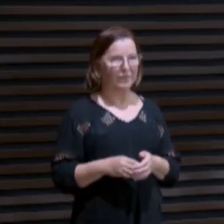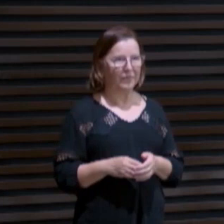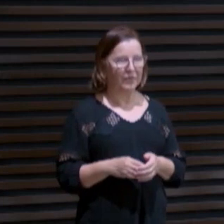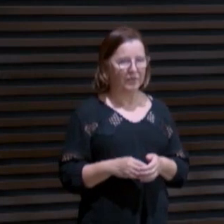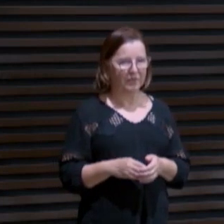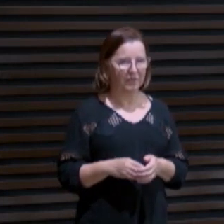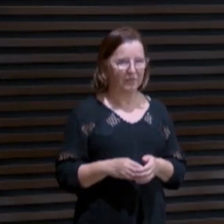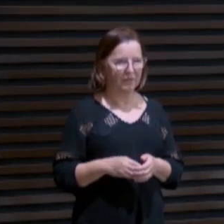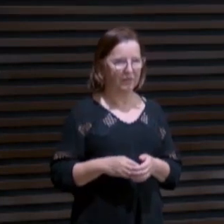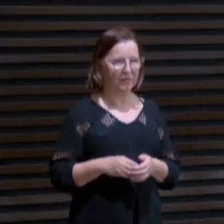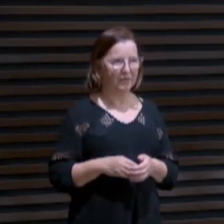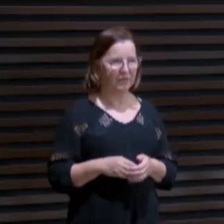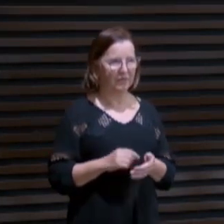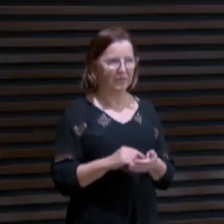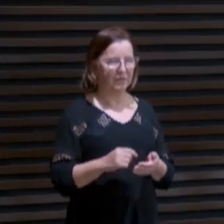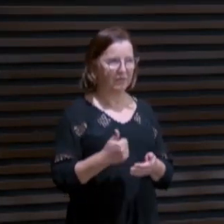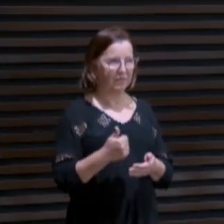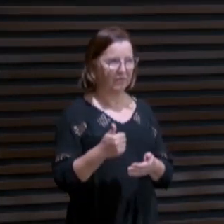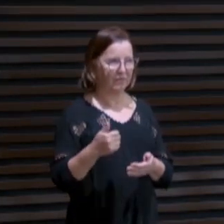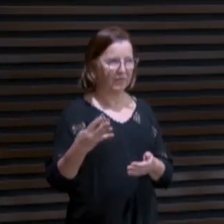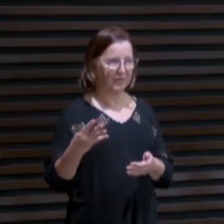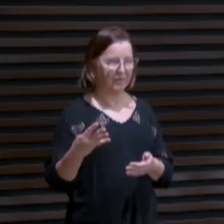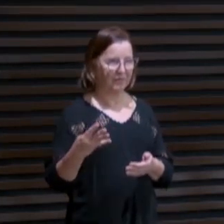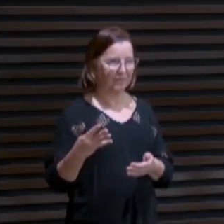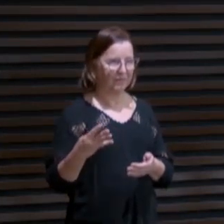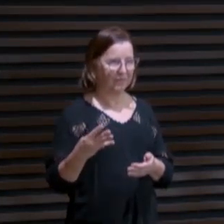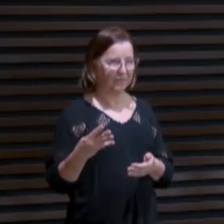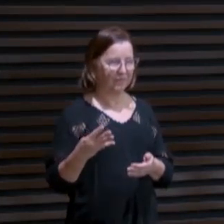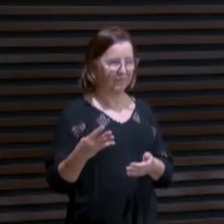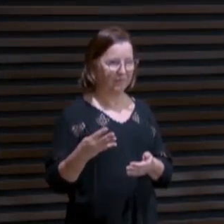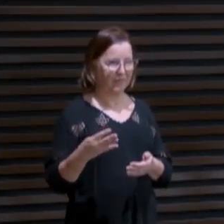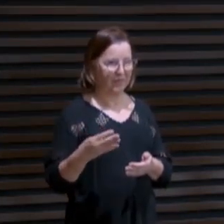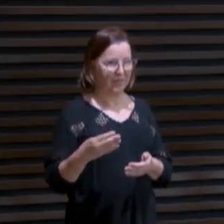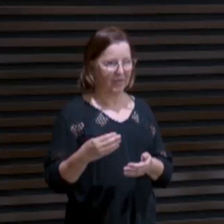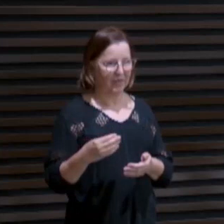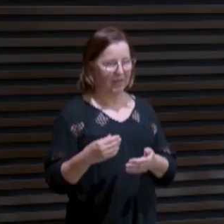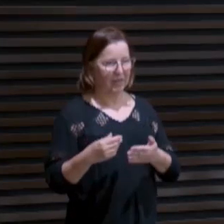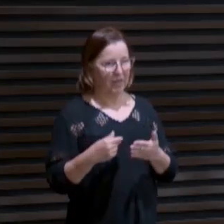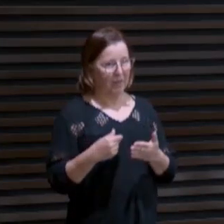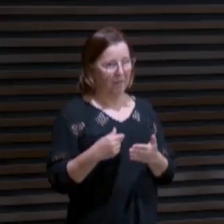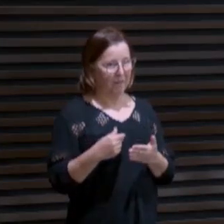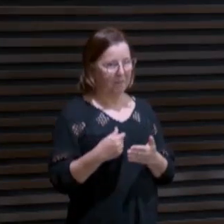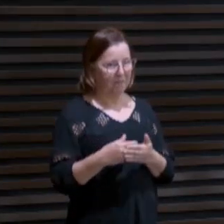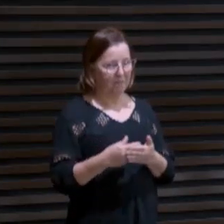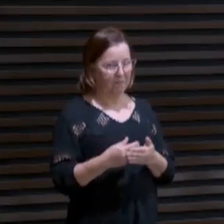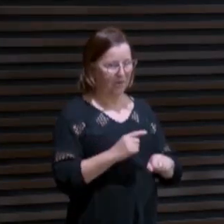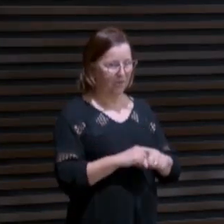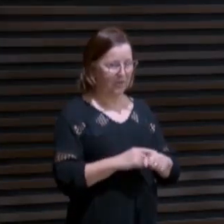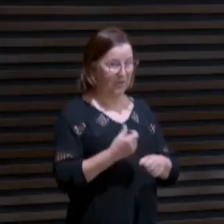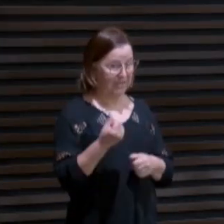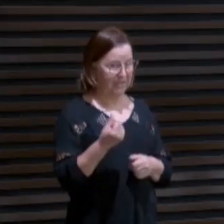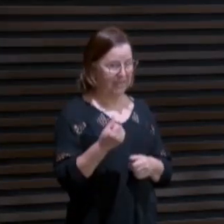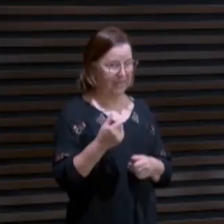14. E era para a seve pascal, cerca da hora sexta. E disse aos judeus: